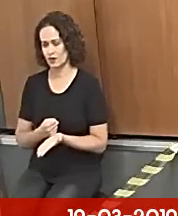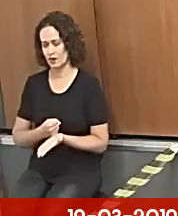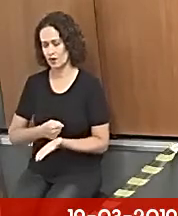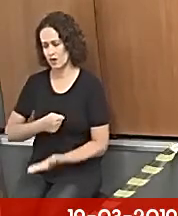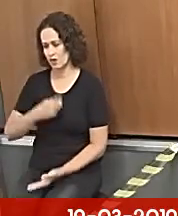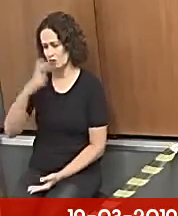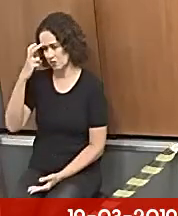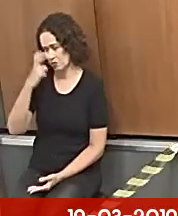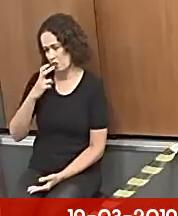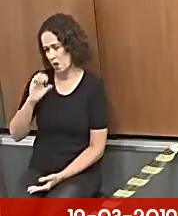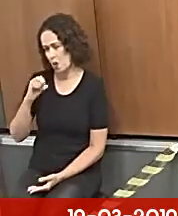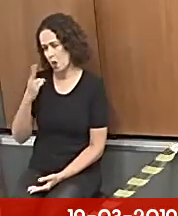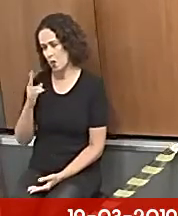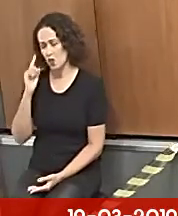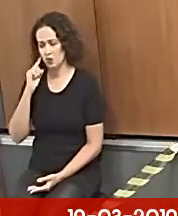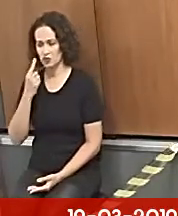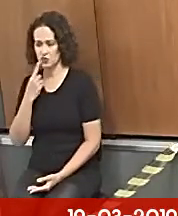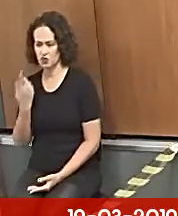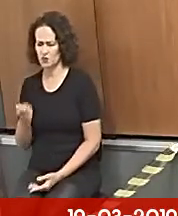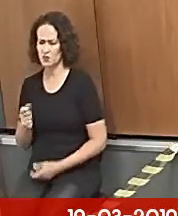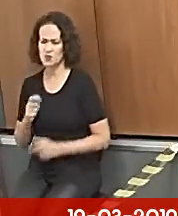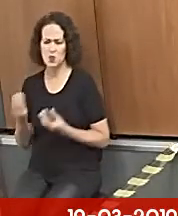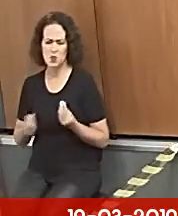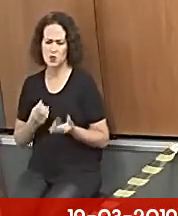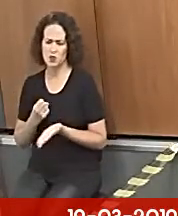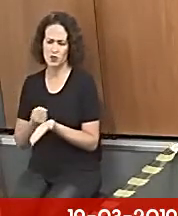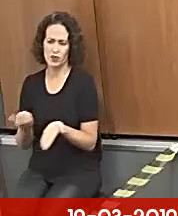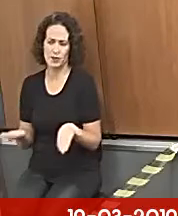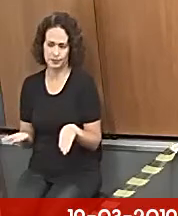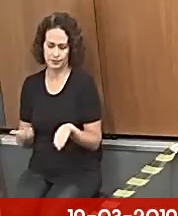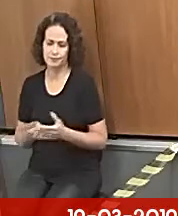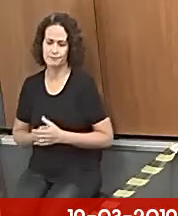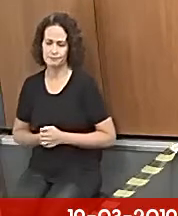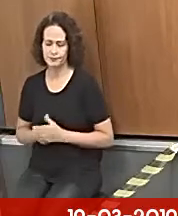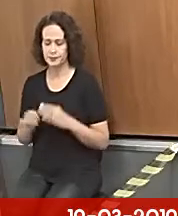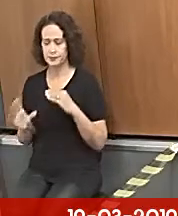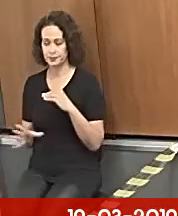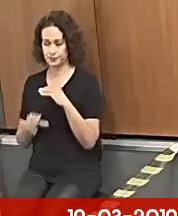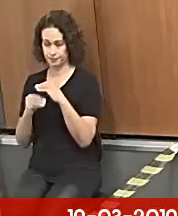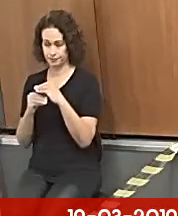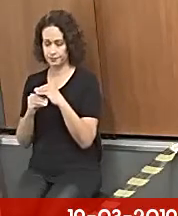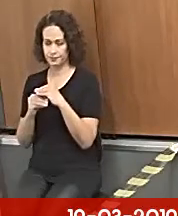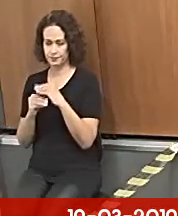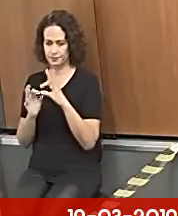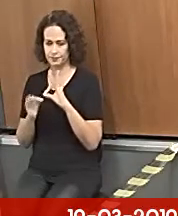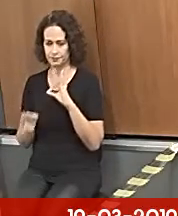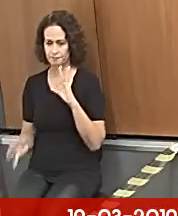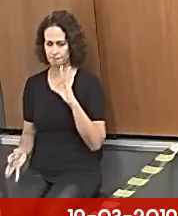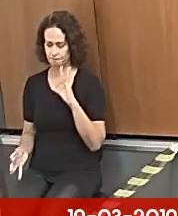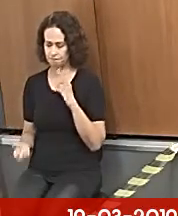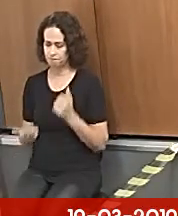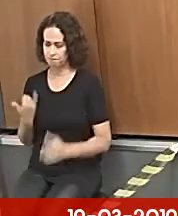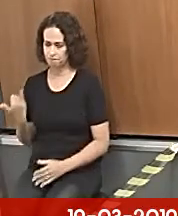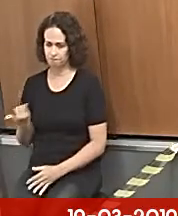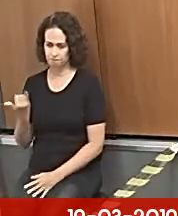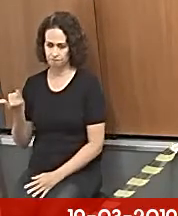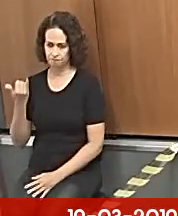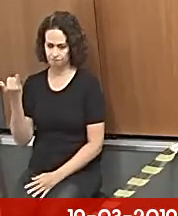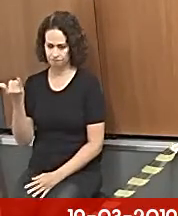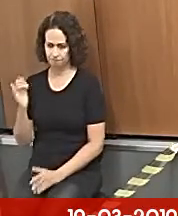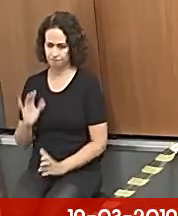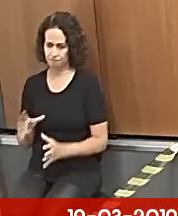e auditivo ok ok ok é marcelo completando sua fala que eu acho que foi muito pertinente para a